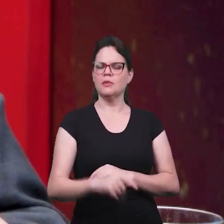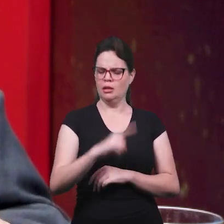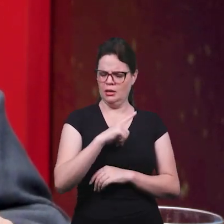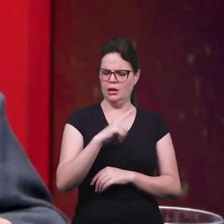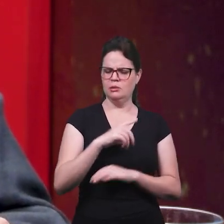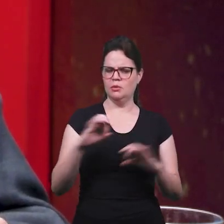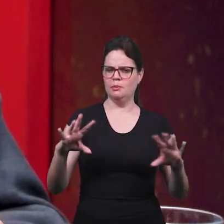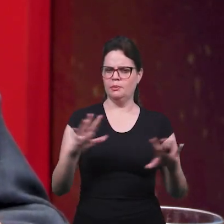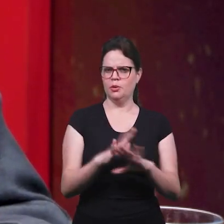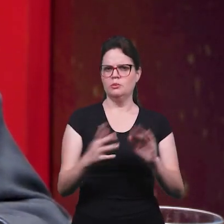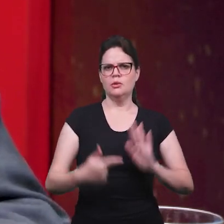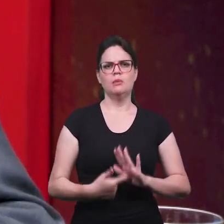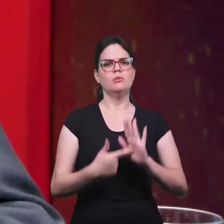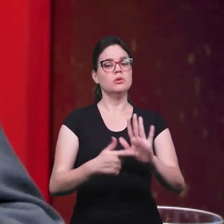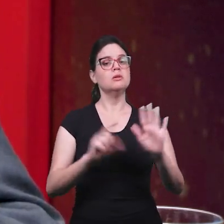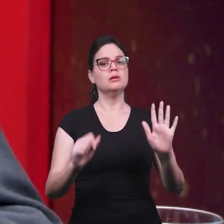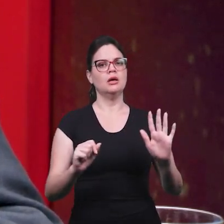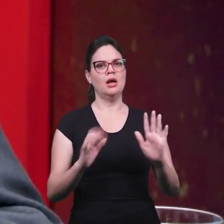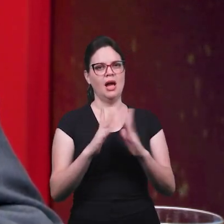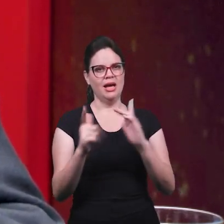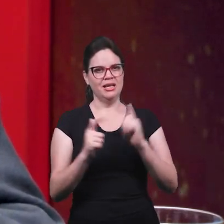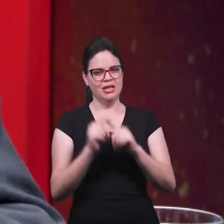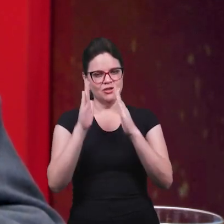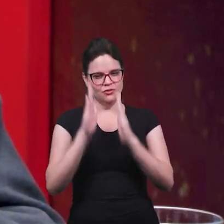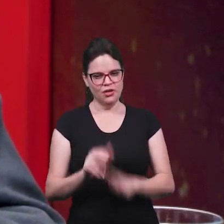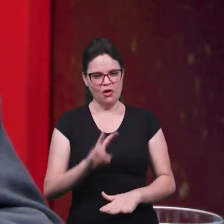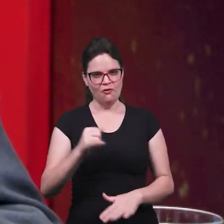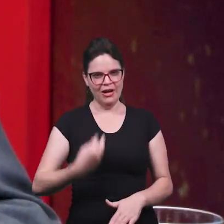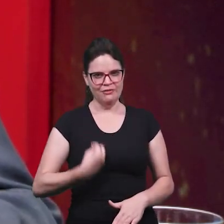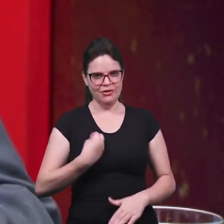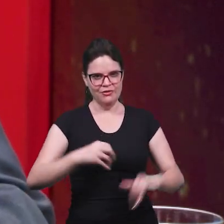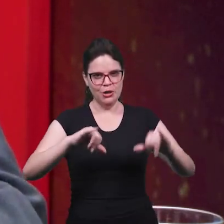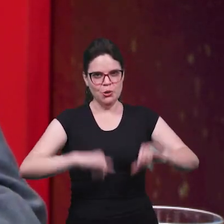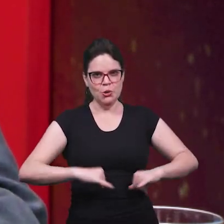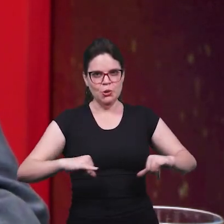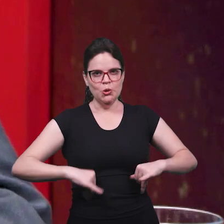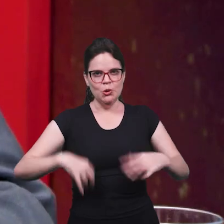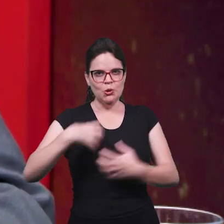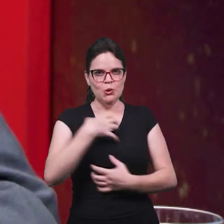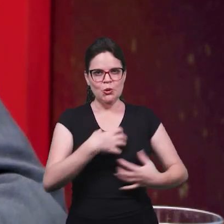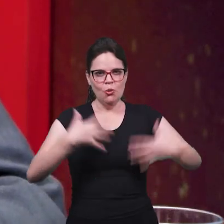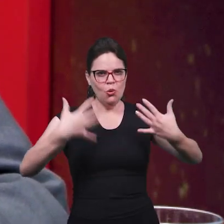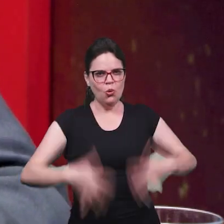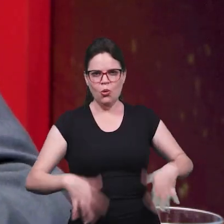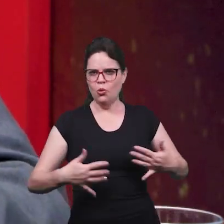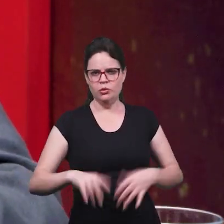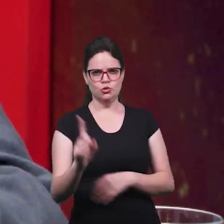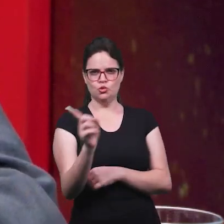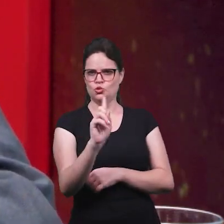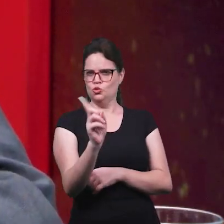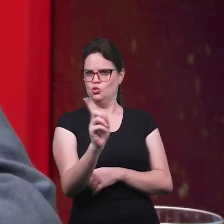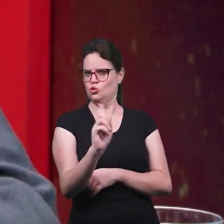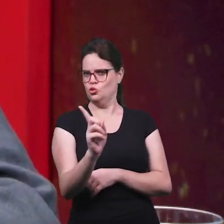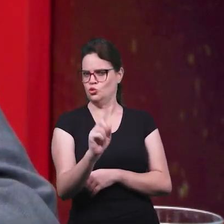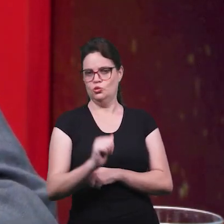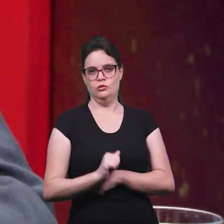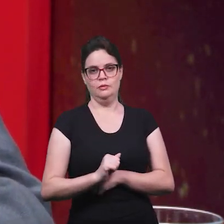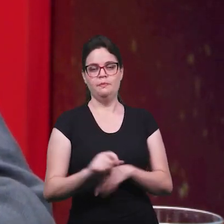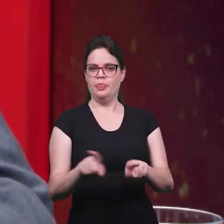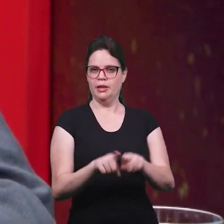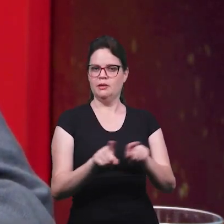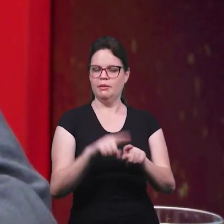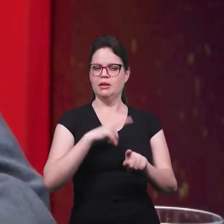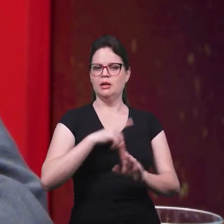assim, a igreja não vai passar pela grande tribulação. Como também nós temos embasamento bíblico para dizer, olha, o período da grande tribulação é um